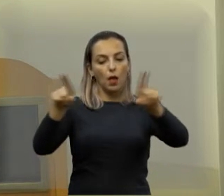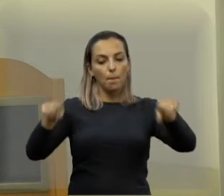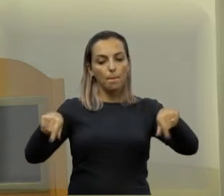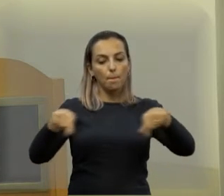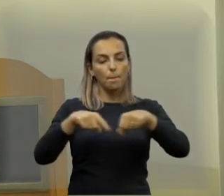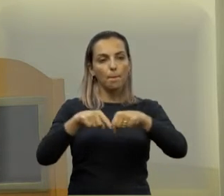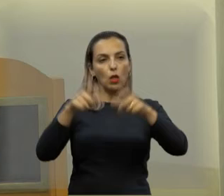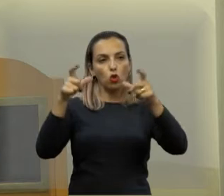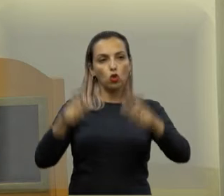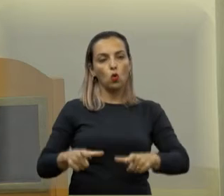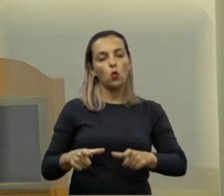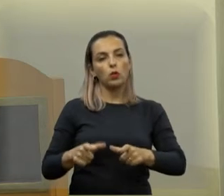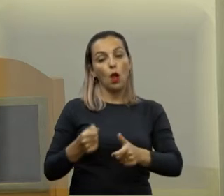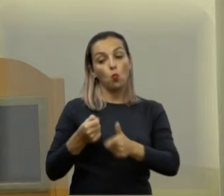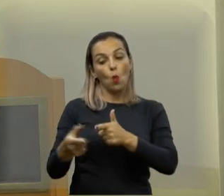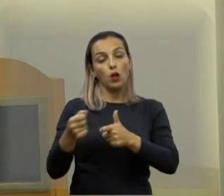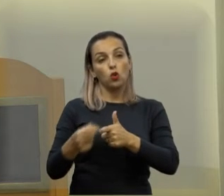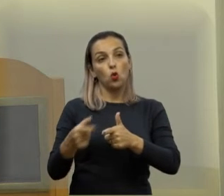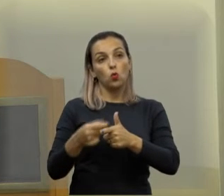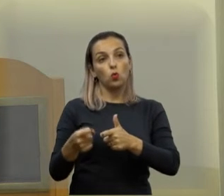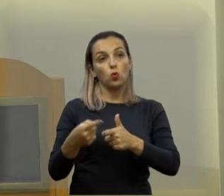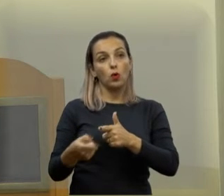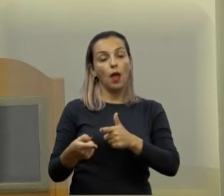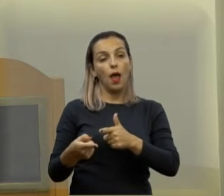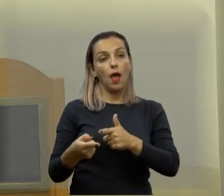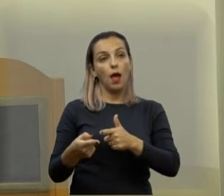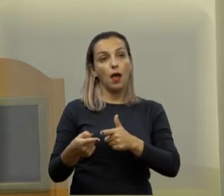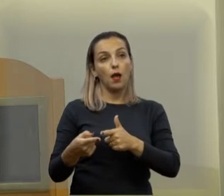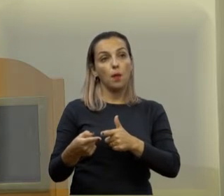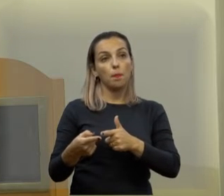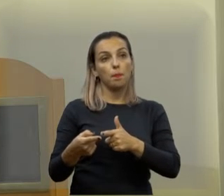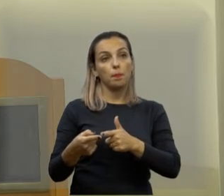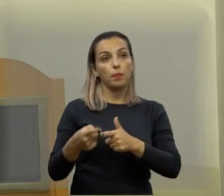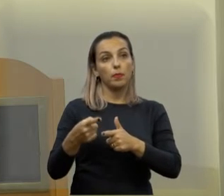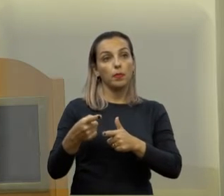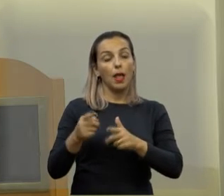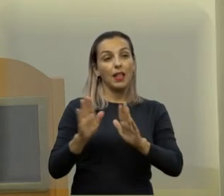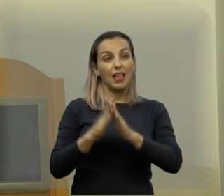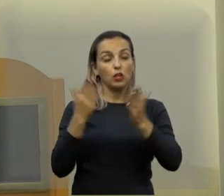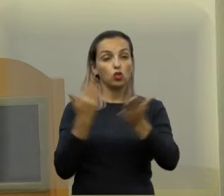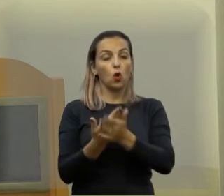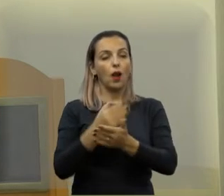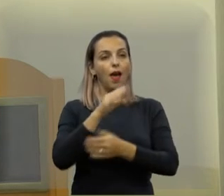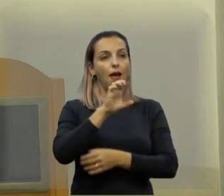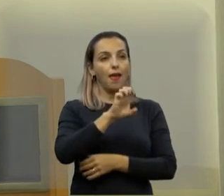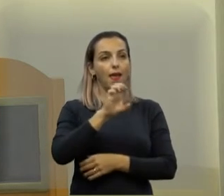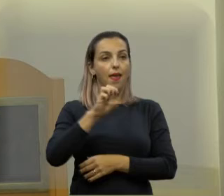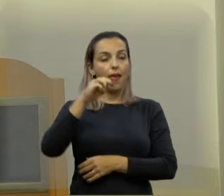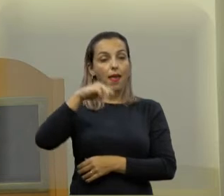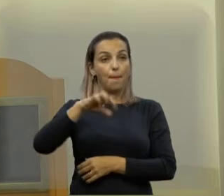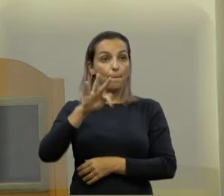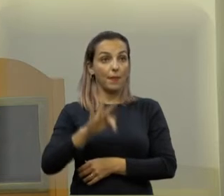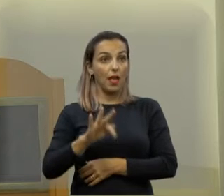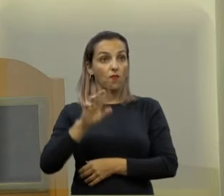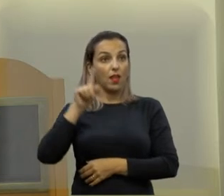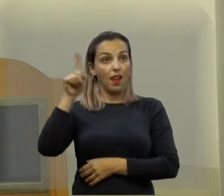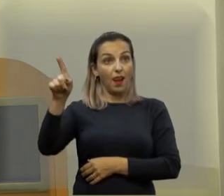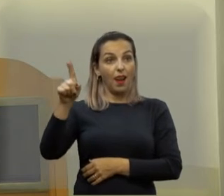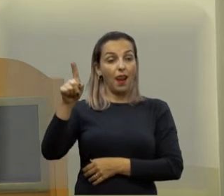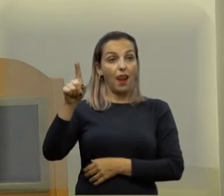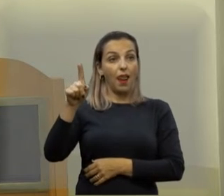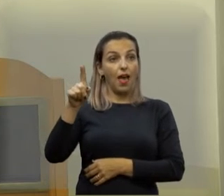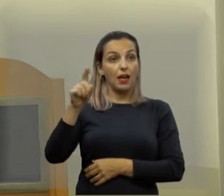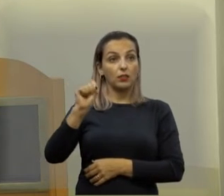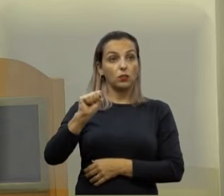para atendimento aos alunos do MF Luiz Roberto Salinas fortes ali onde era a antiga